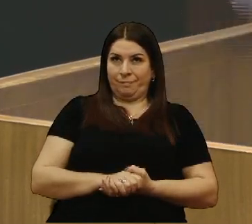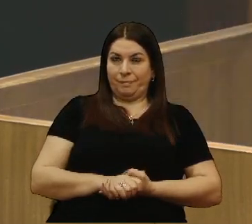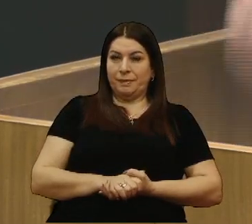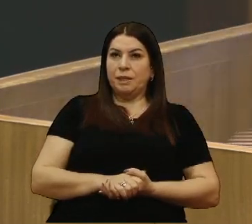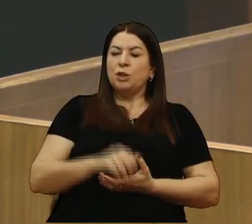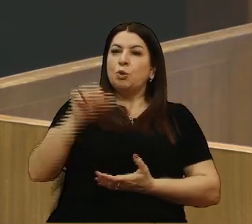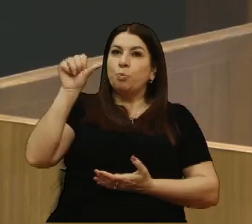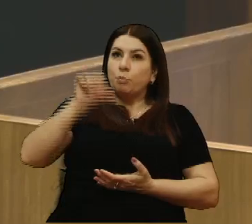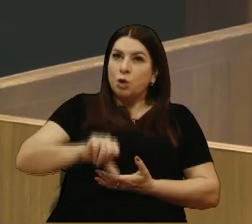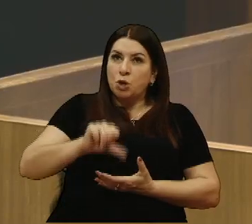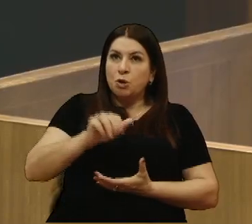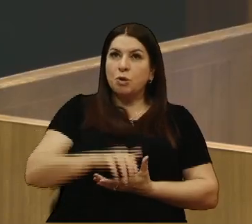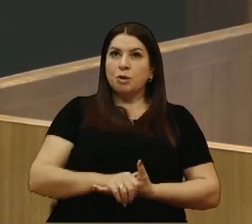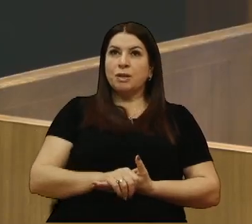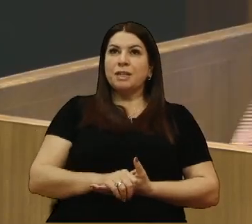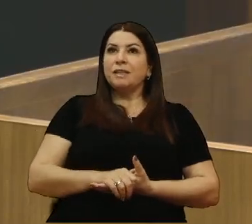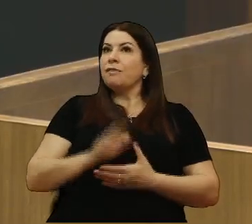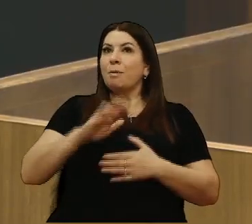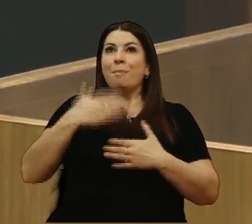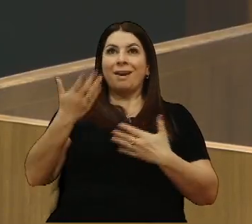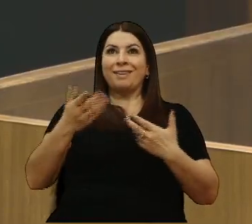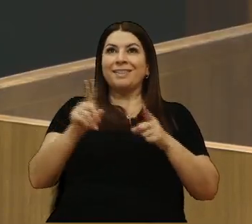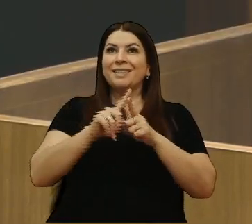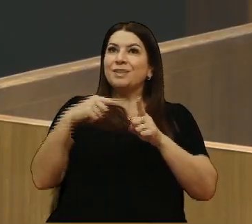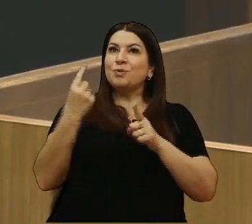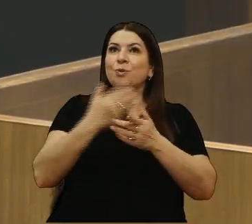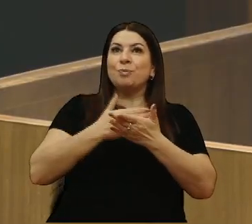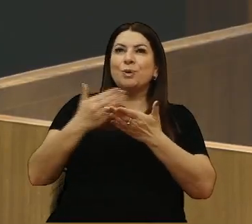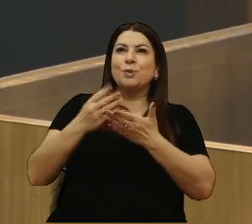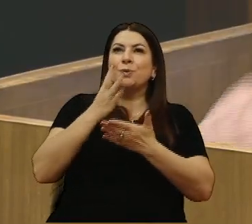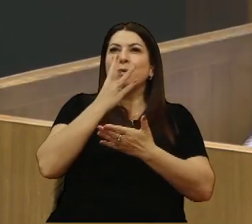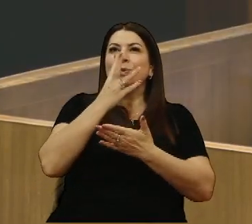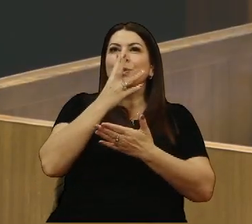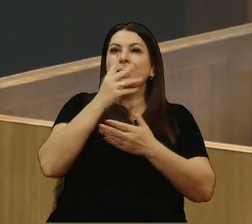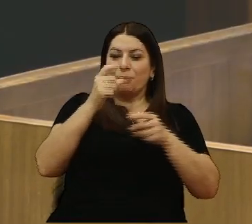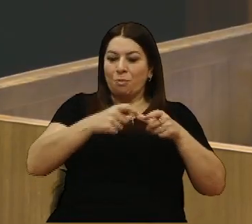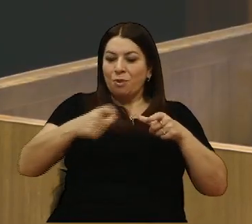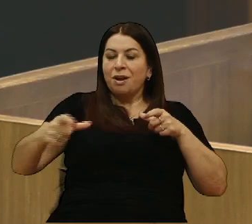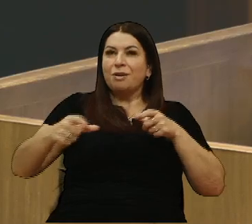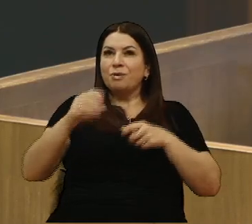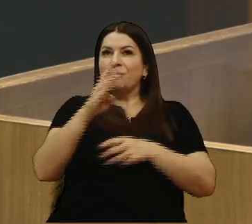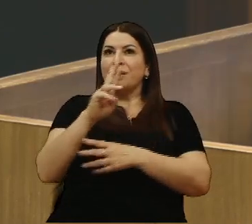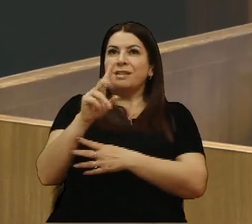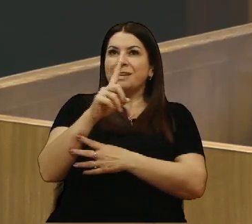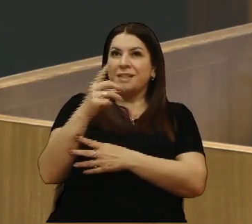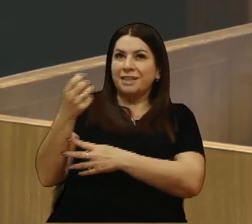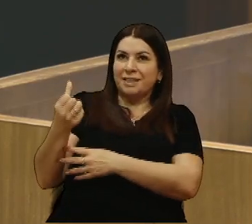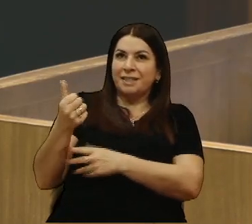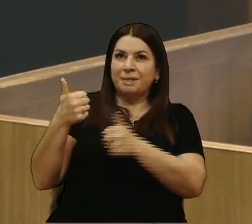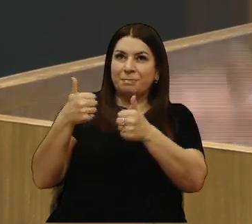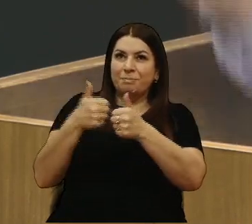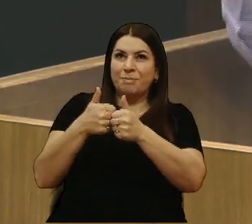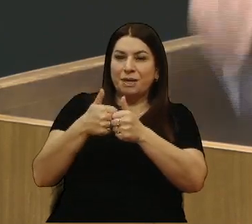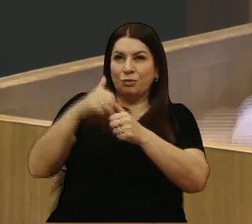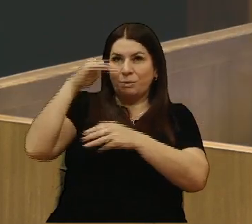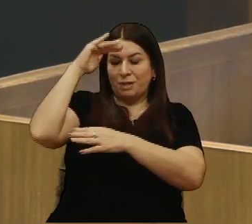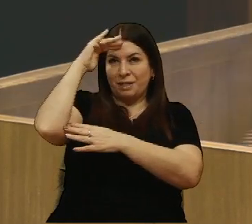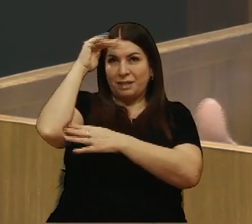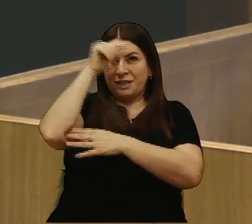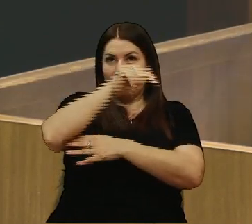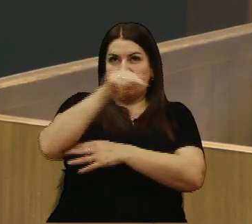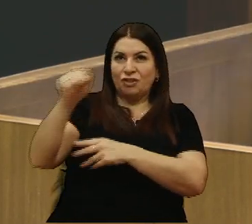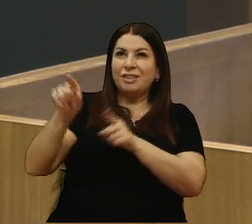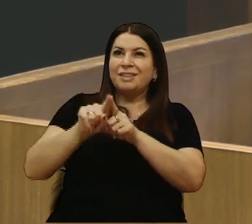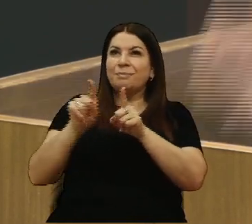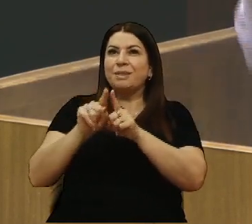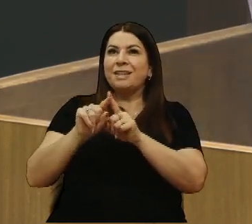E pior ainda, vou mais longe. Agora começou a ter buraco também na 116. Aqui perto do Imigrante tem um que se cair alguém dentro aí